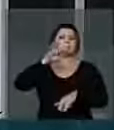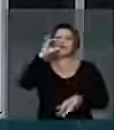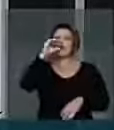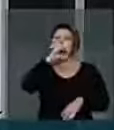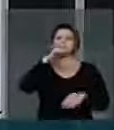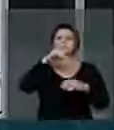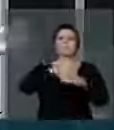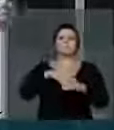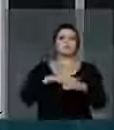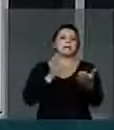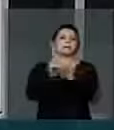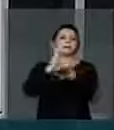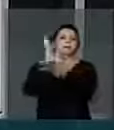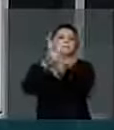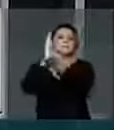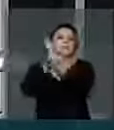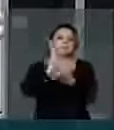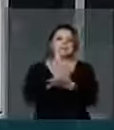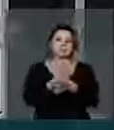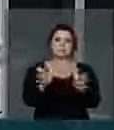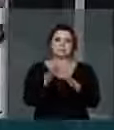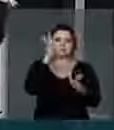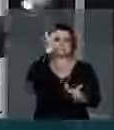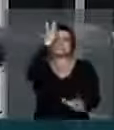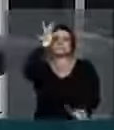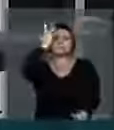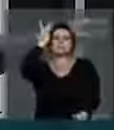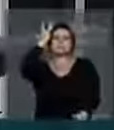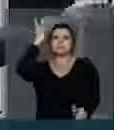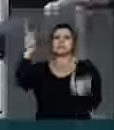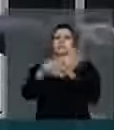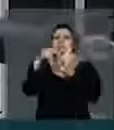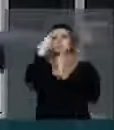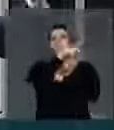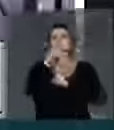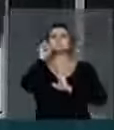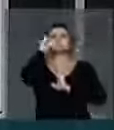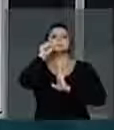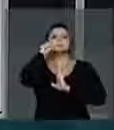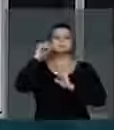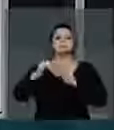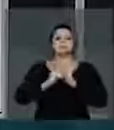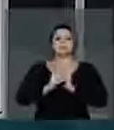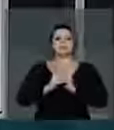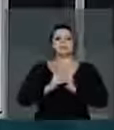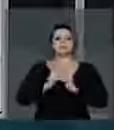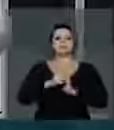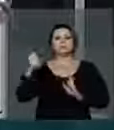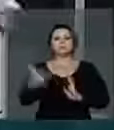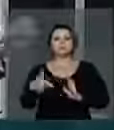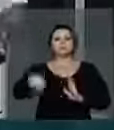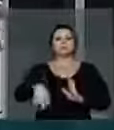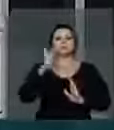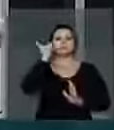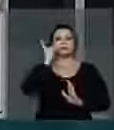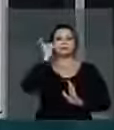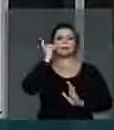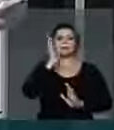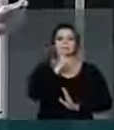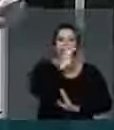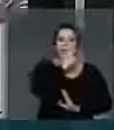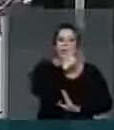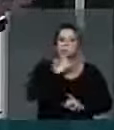e as leis passam a ser muito mais facilmente originárias no Senado do que aqui. Então essa é uma questão que nós temos